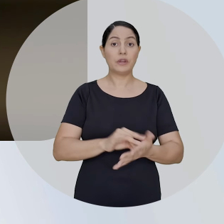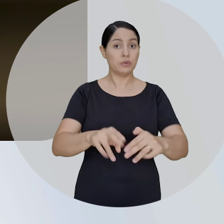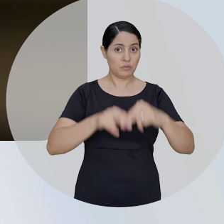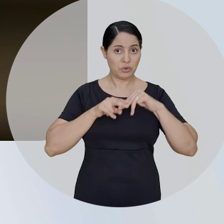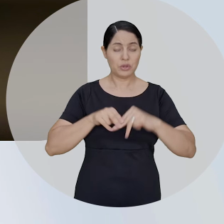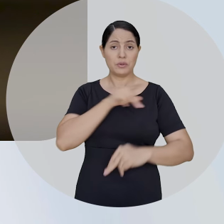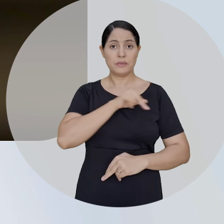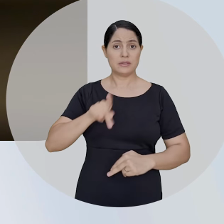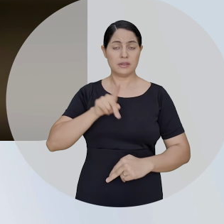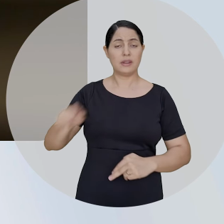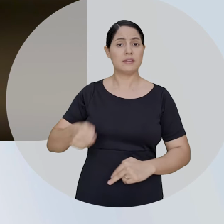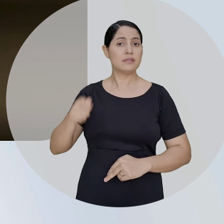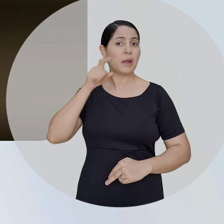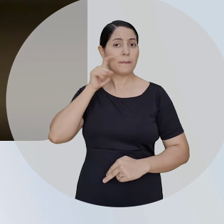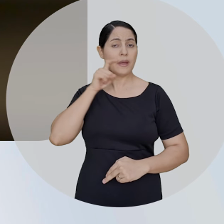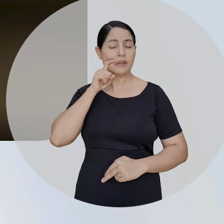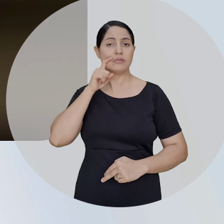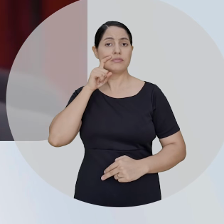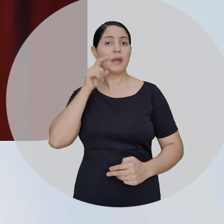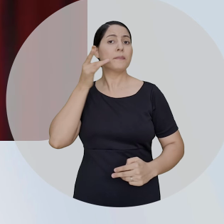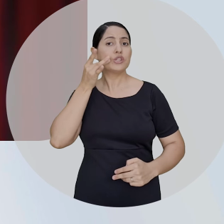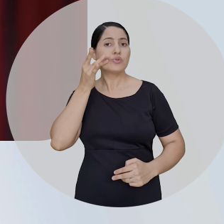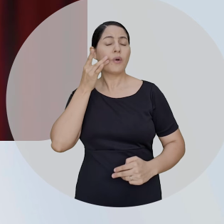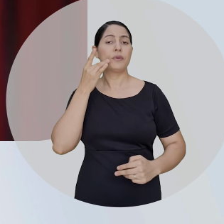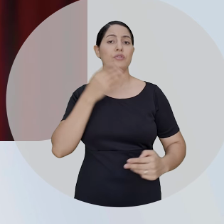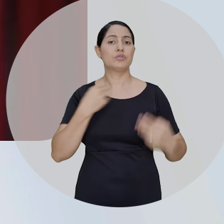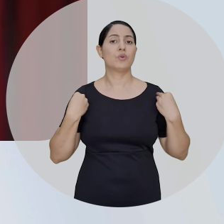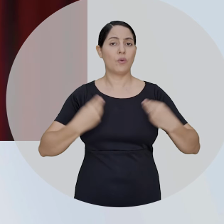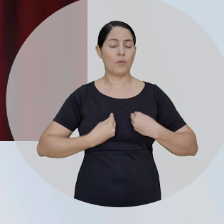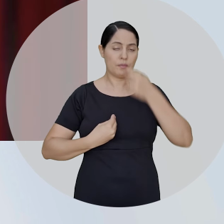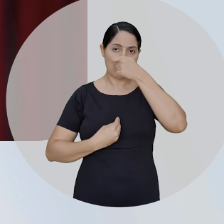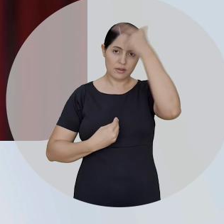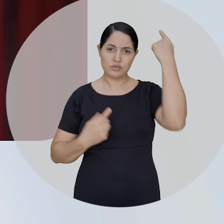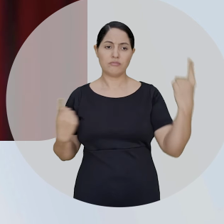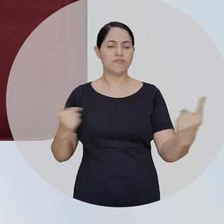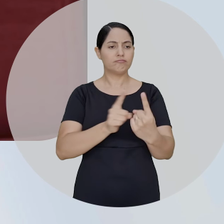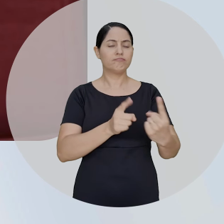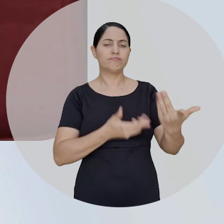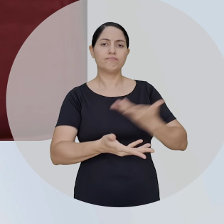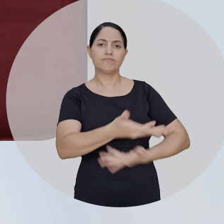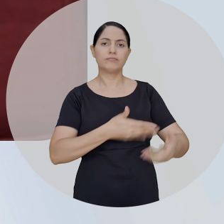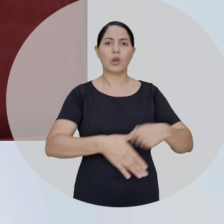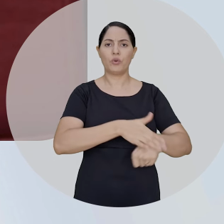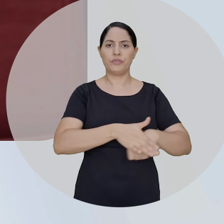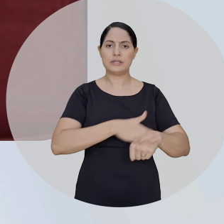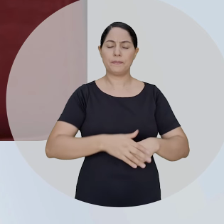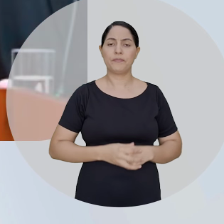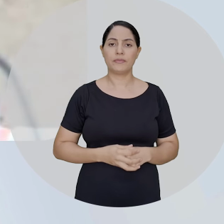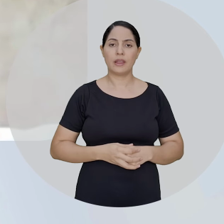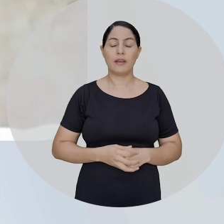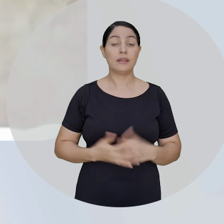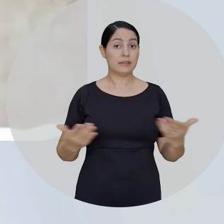da OAB Nacional, Beto Simonetti, reuniu-se pessoalmente com o ministro do Supremo Tribunal Federal, Alexandre de Moraes. Na